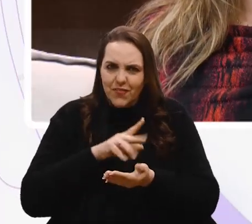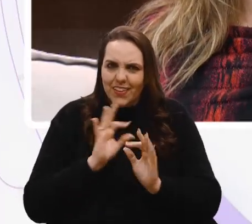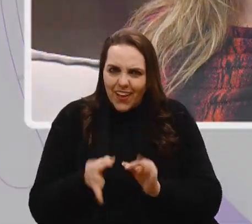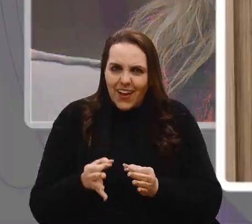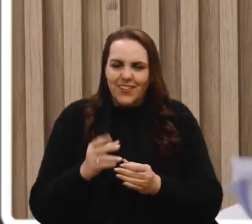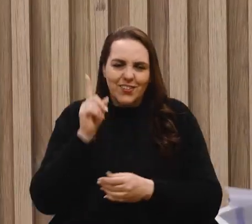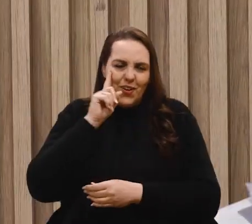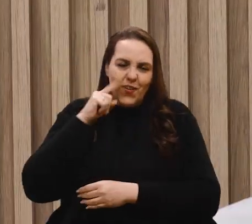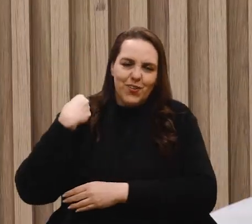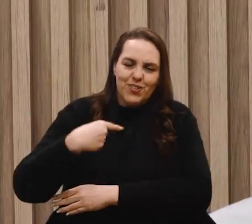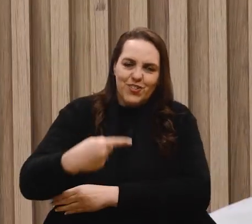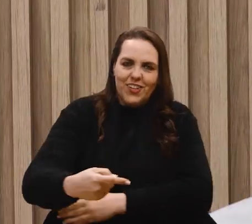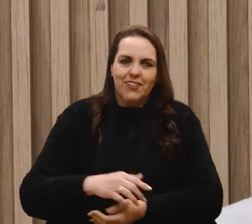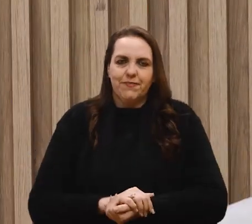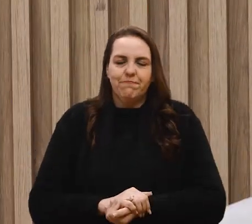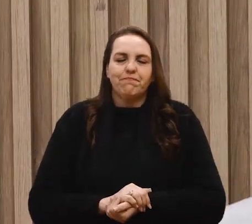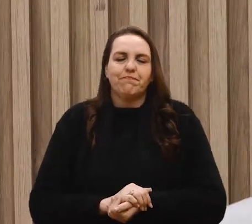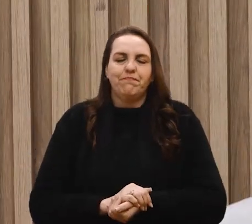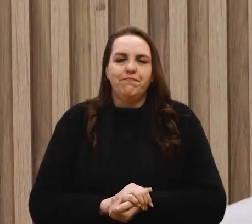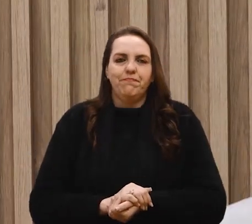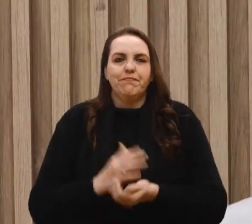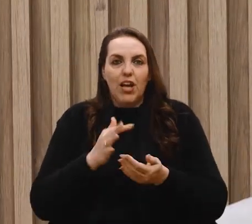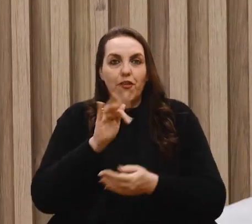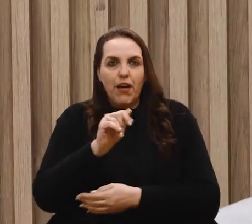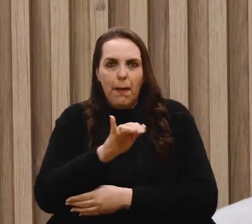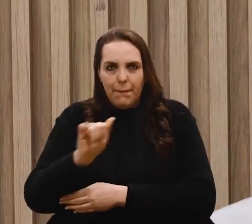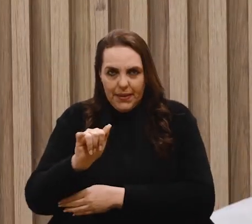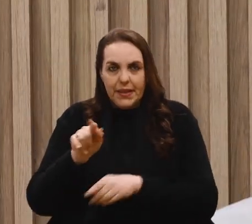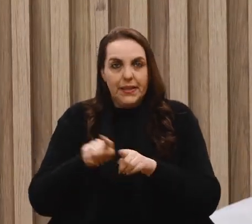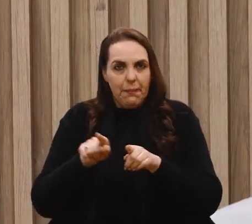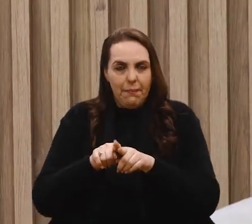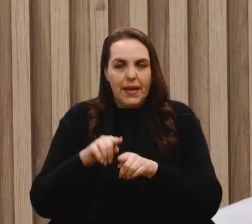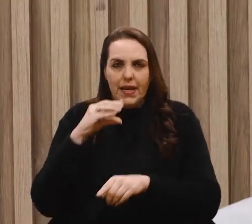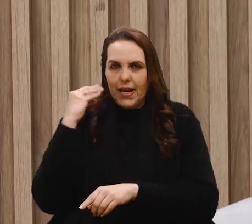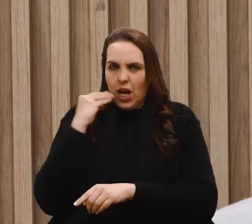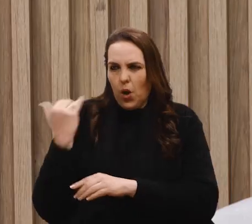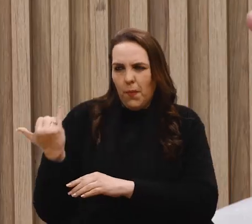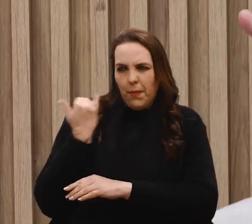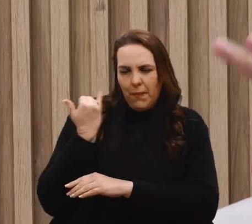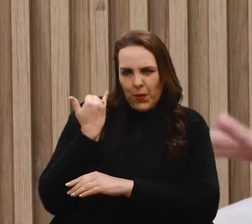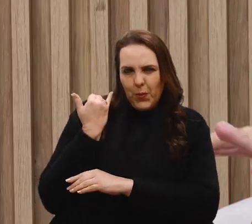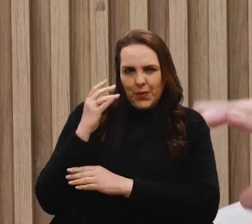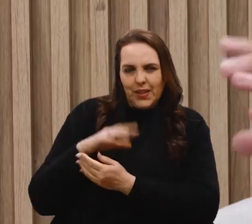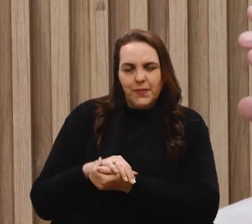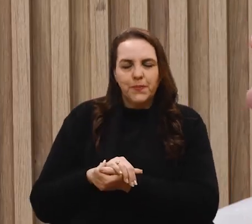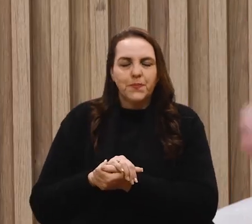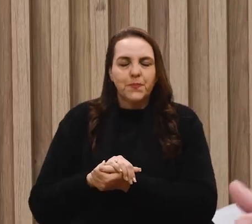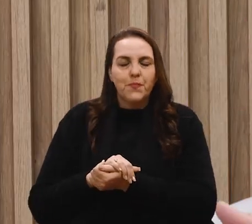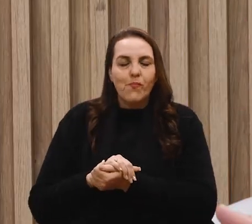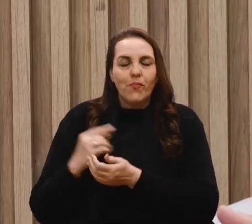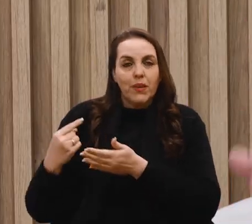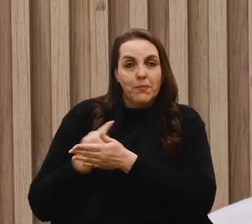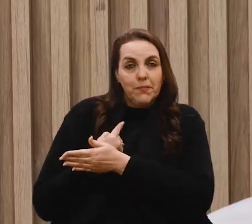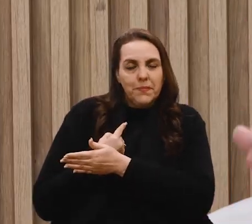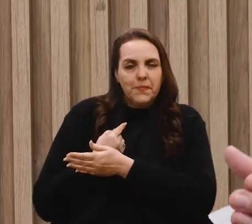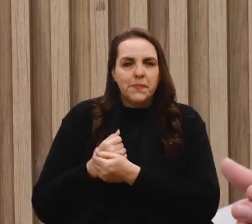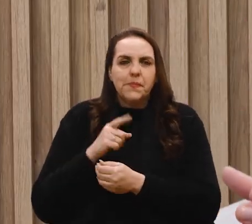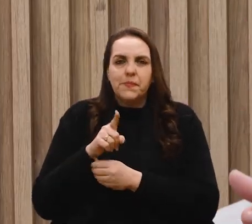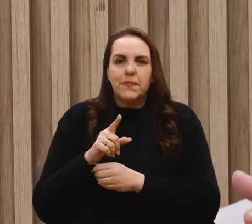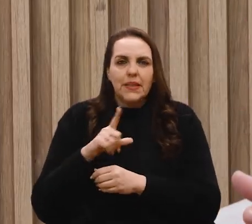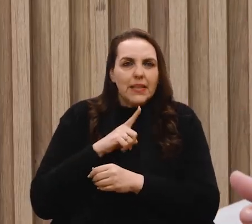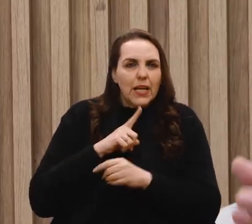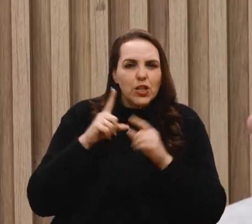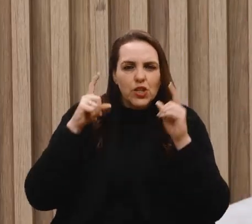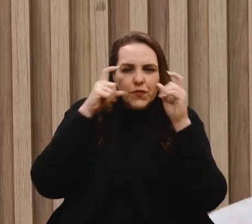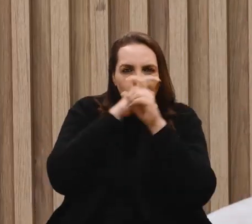cotidiano. Fábio, e até a Carol aqui tá me perguntando, nossa diretora, isso, mas também tem eu queria que tu